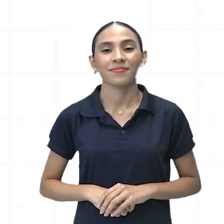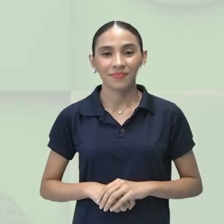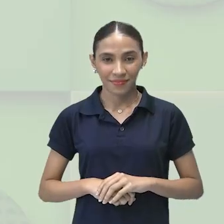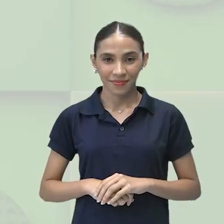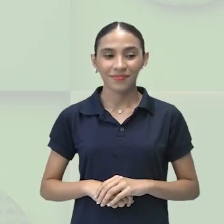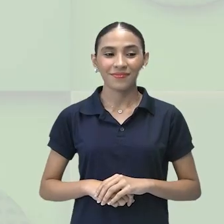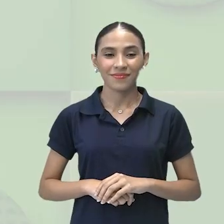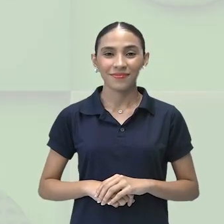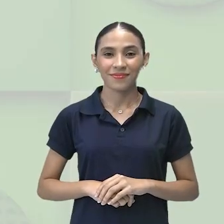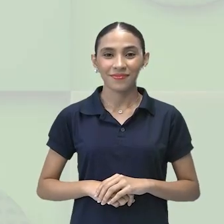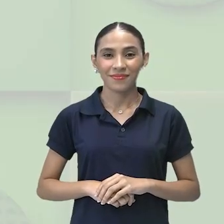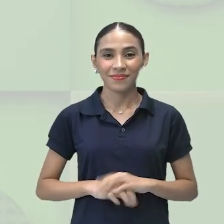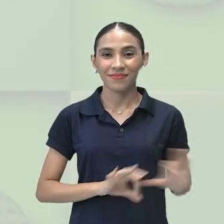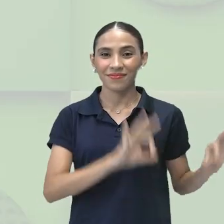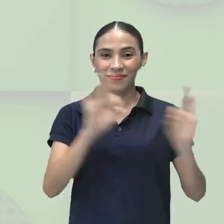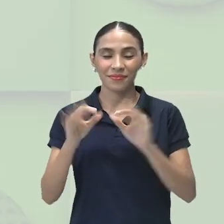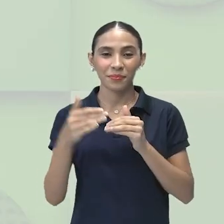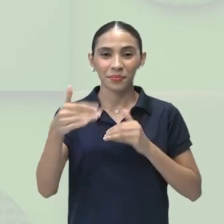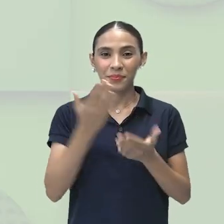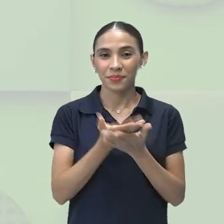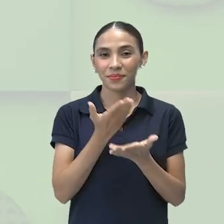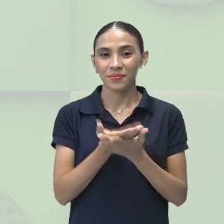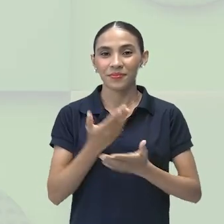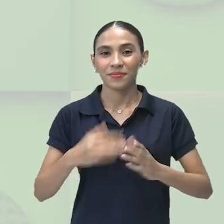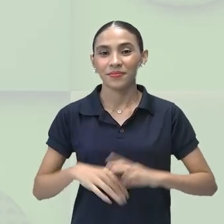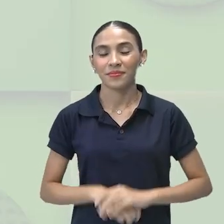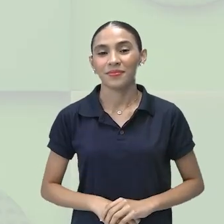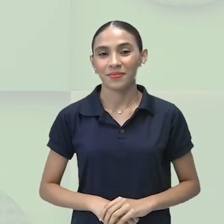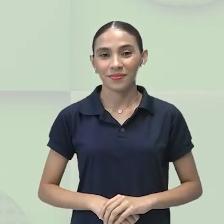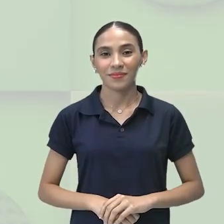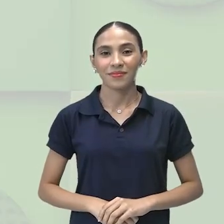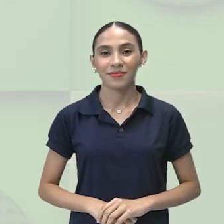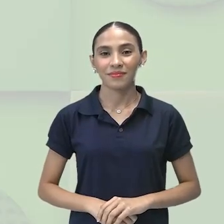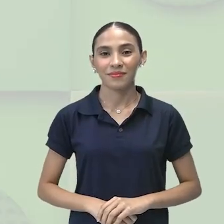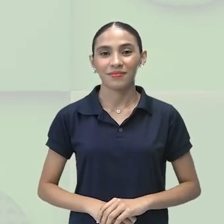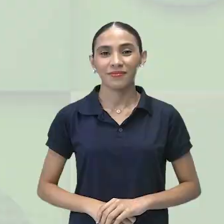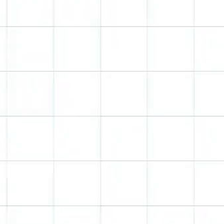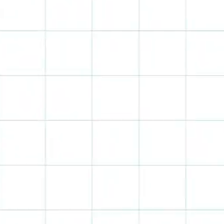outros. Então, vamos à nossa aula?